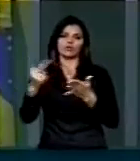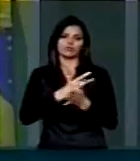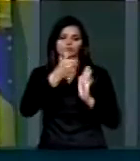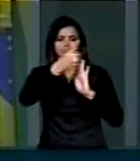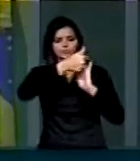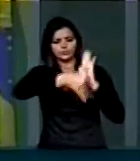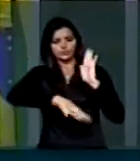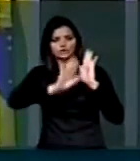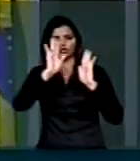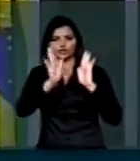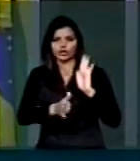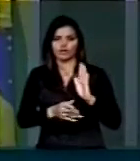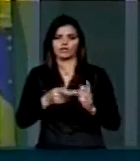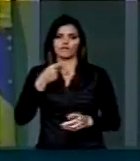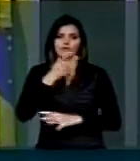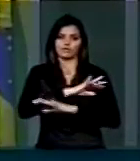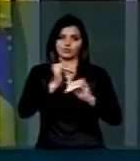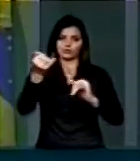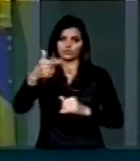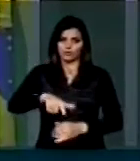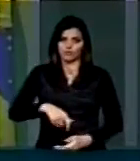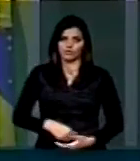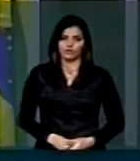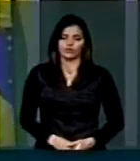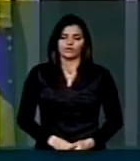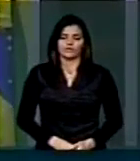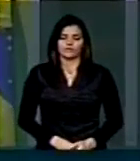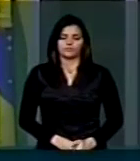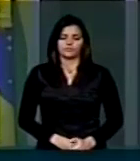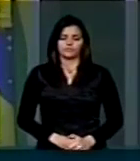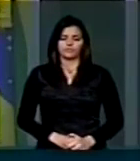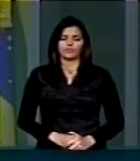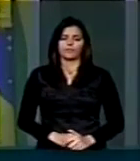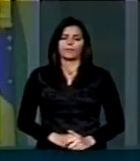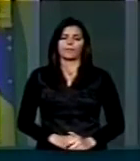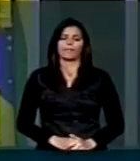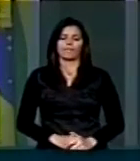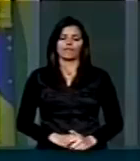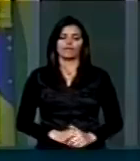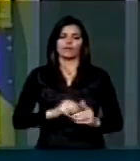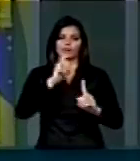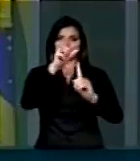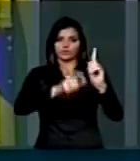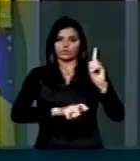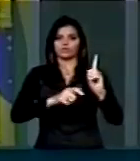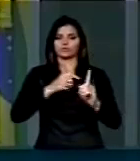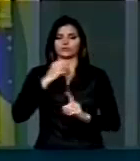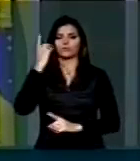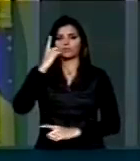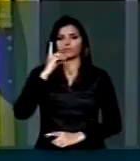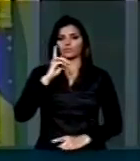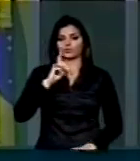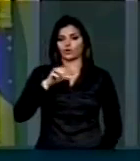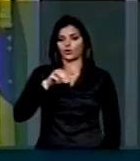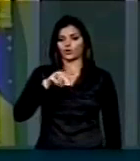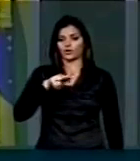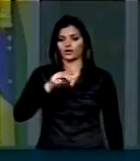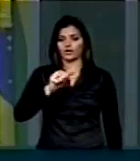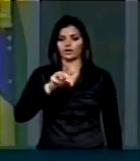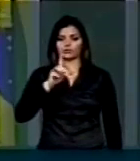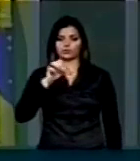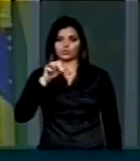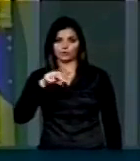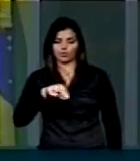de ressaltar que, com essa atitude, o representado, ainda no curso do